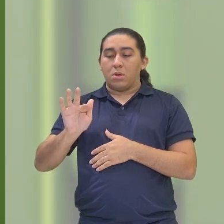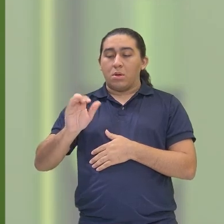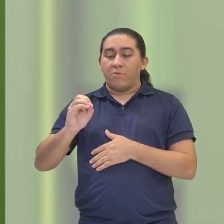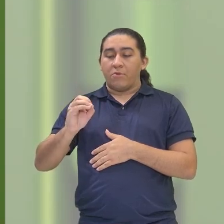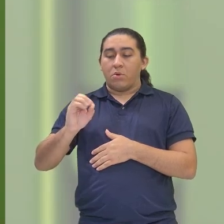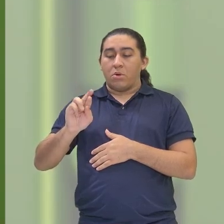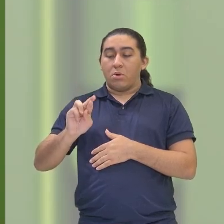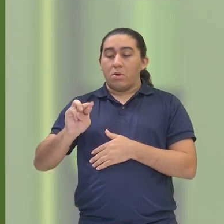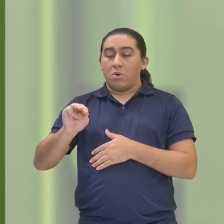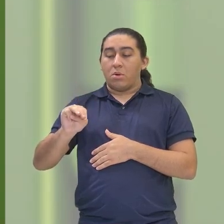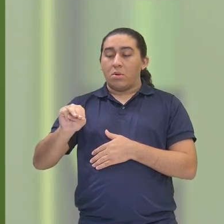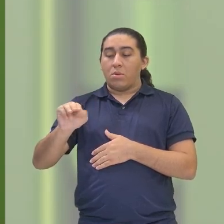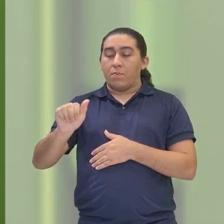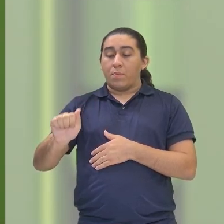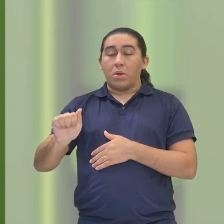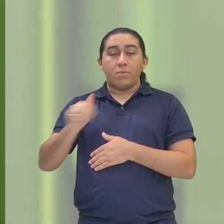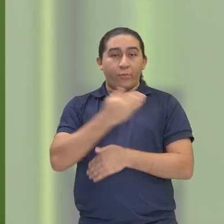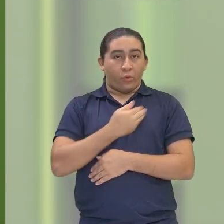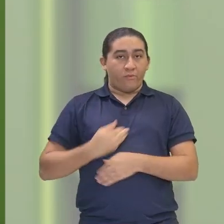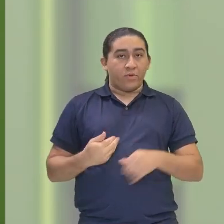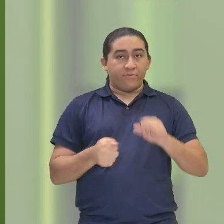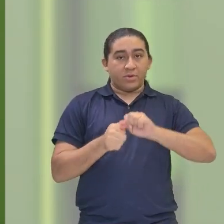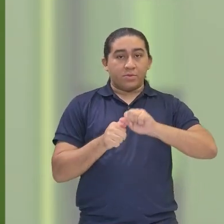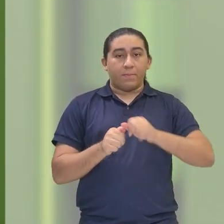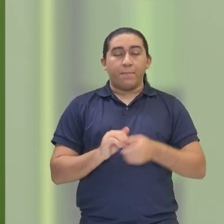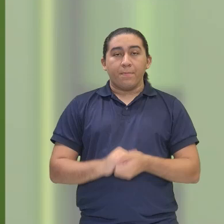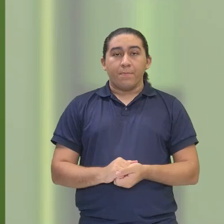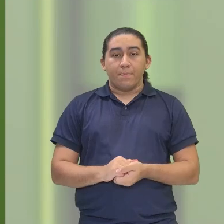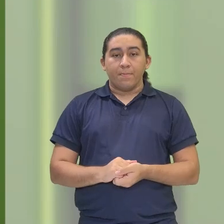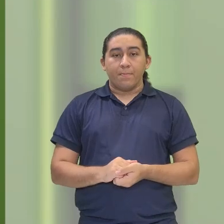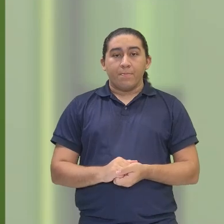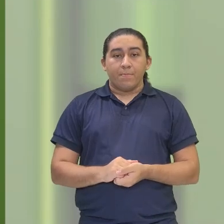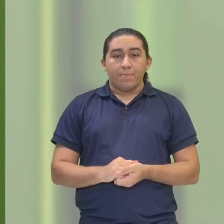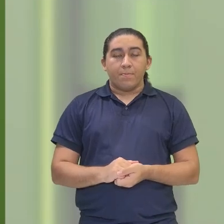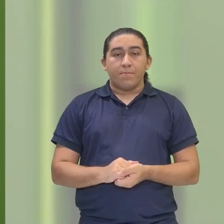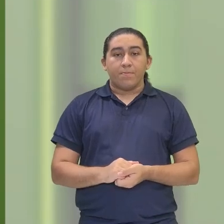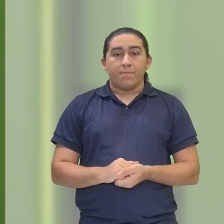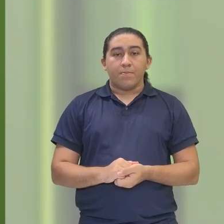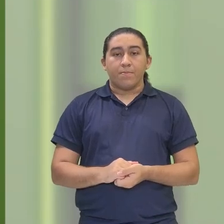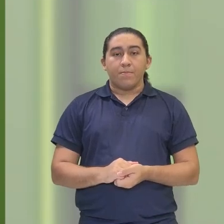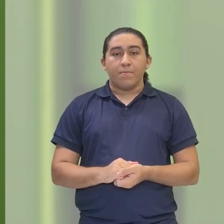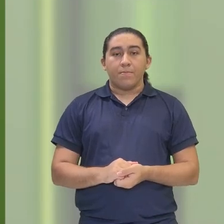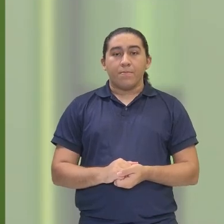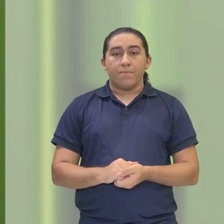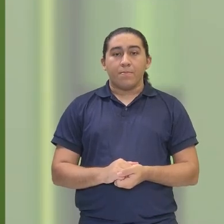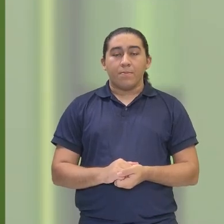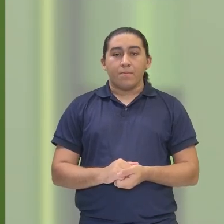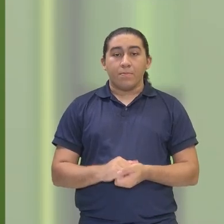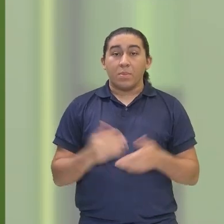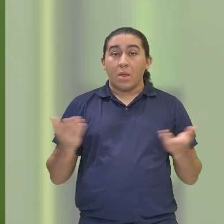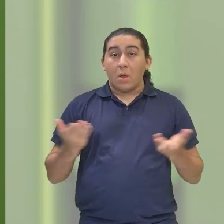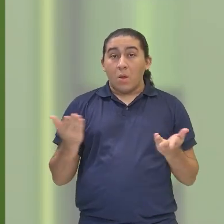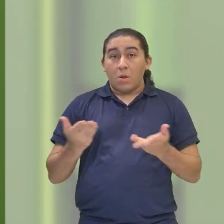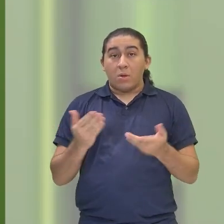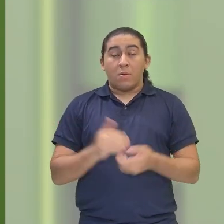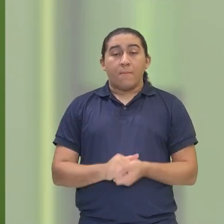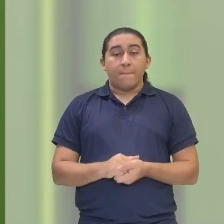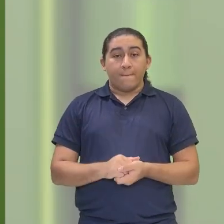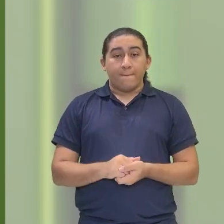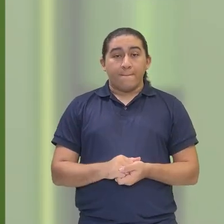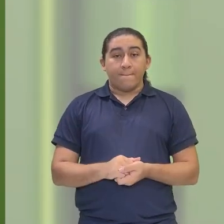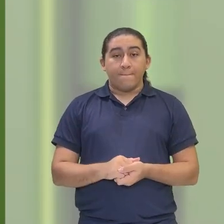de elaboração, né, para que você conheça. Agora, pessoal, vamos voltar a falar sobre